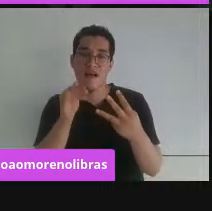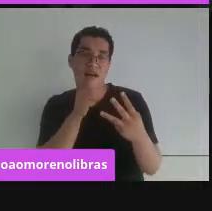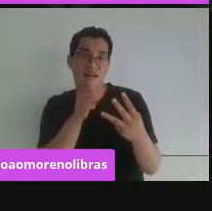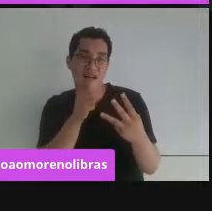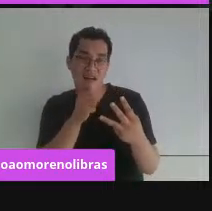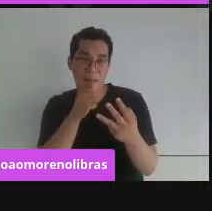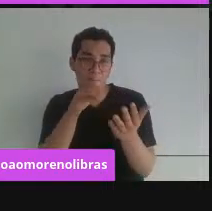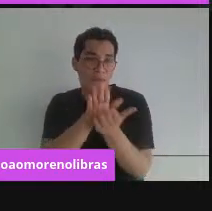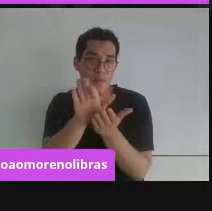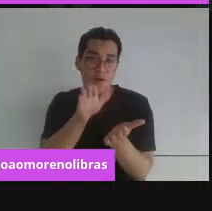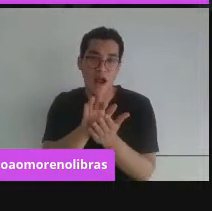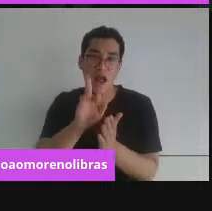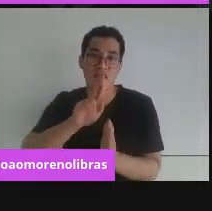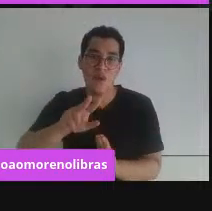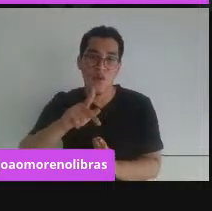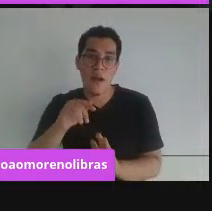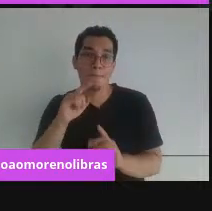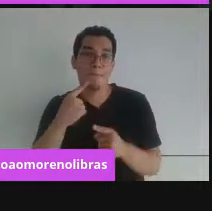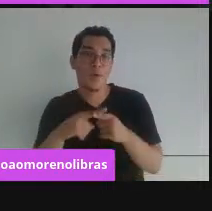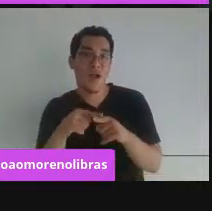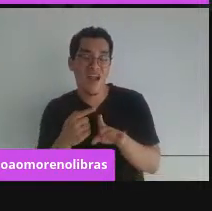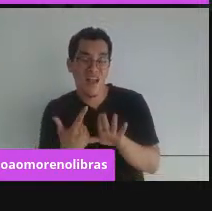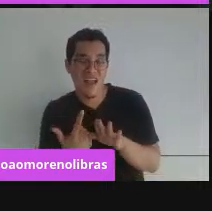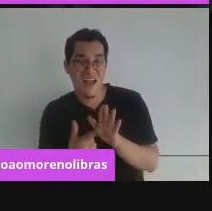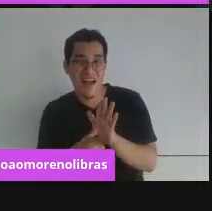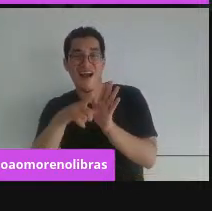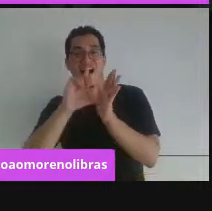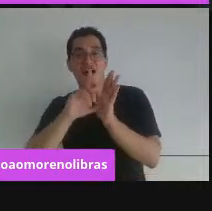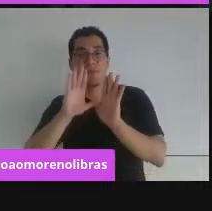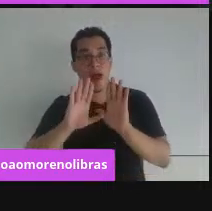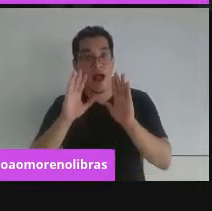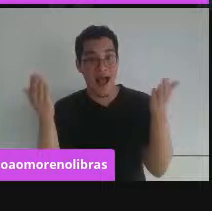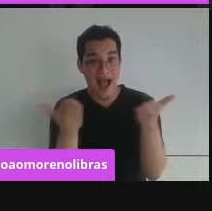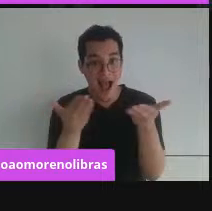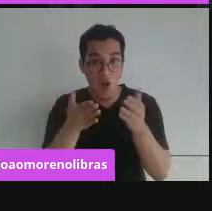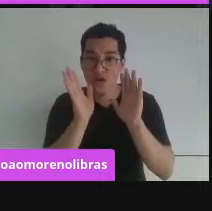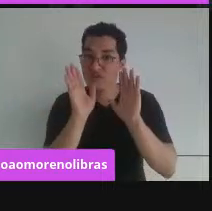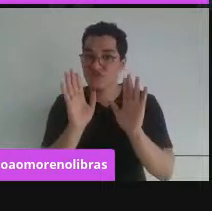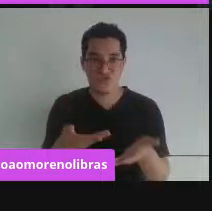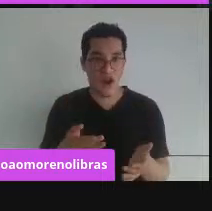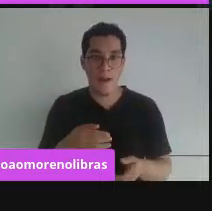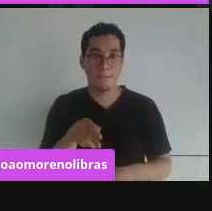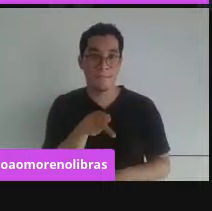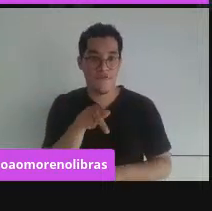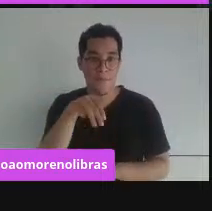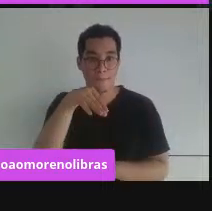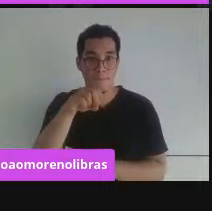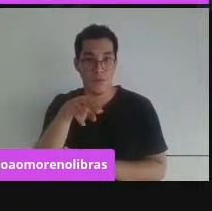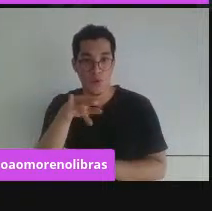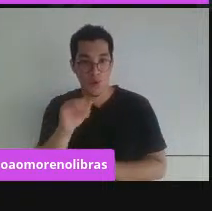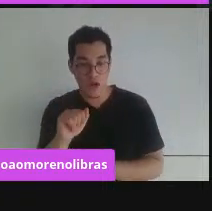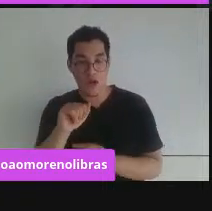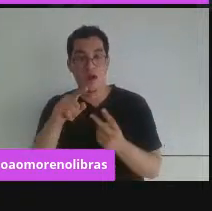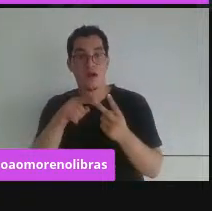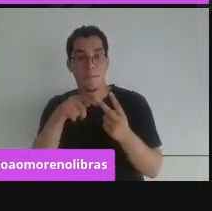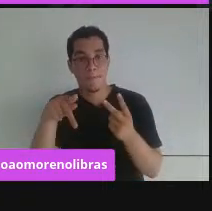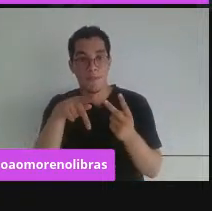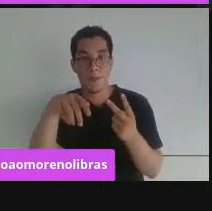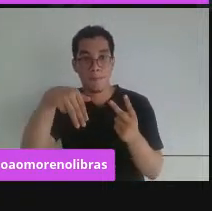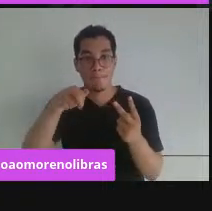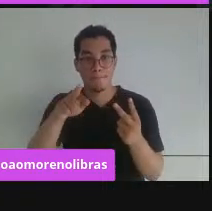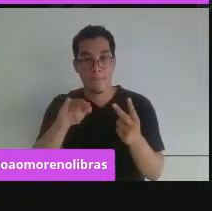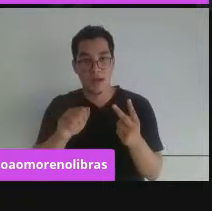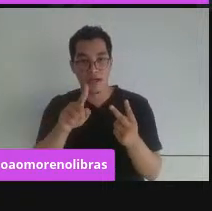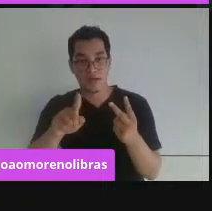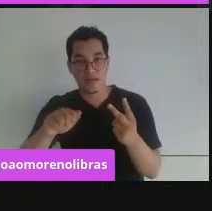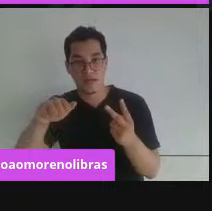está publicada num livro que saiu organizado pela professora Mônica Magalhães e a professora Marisa Brito,